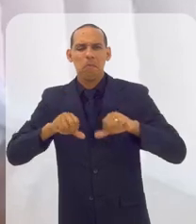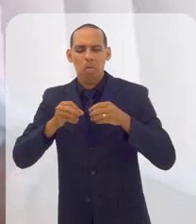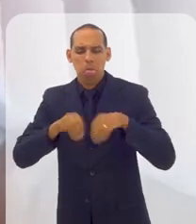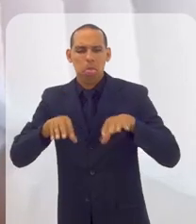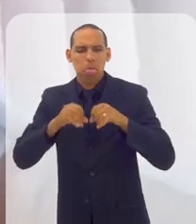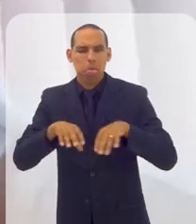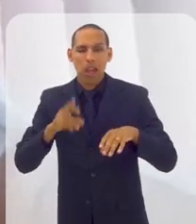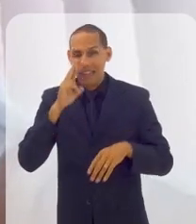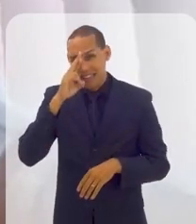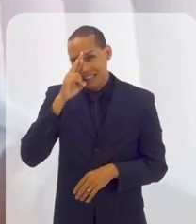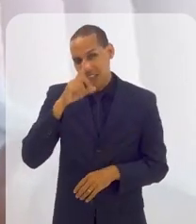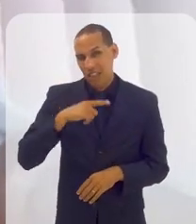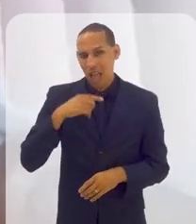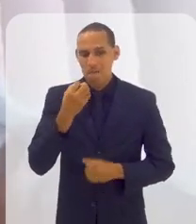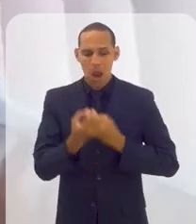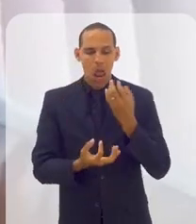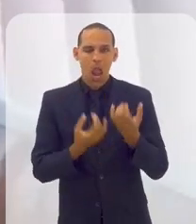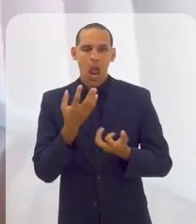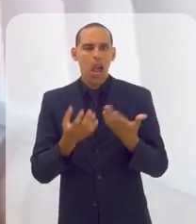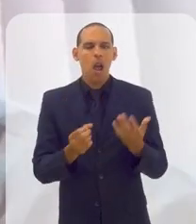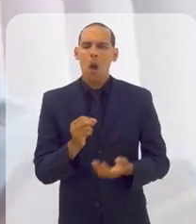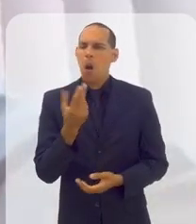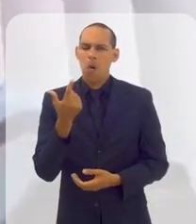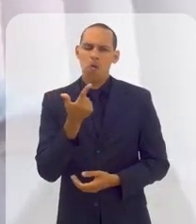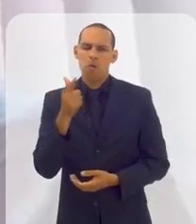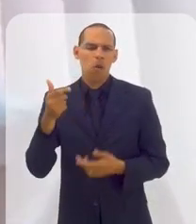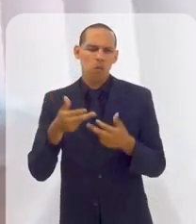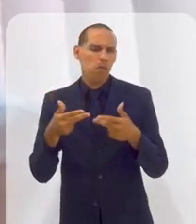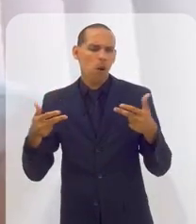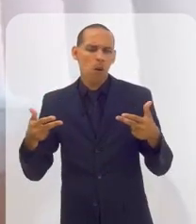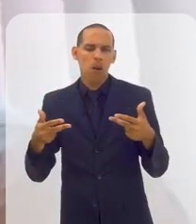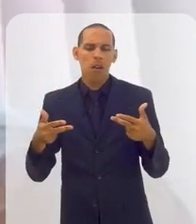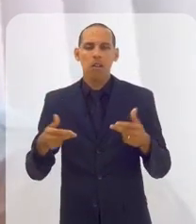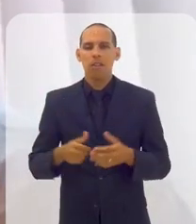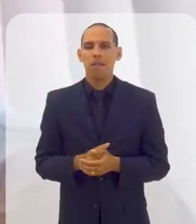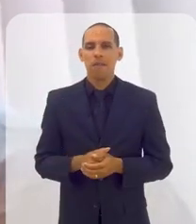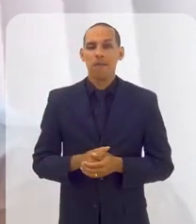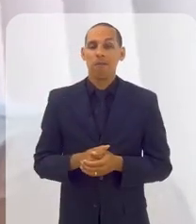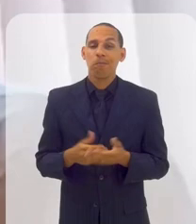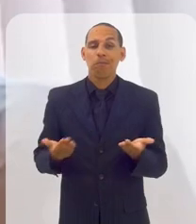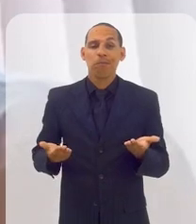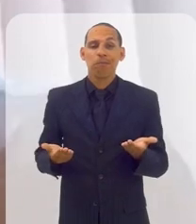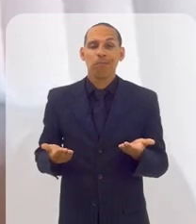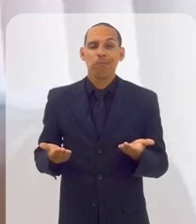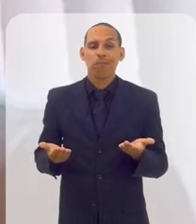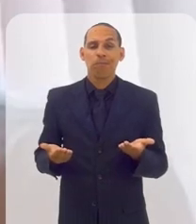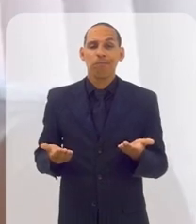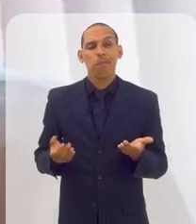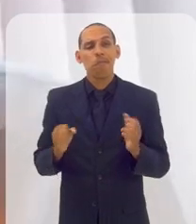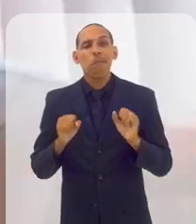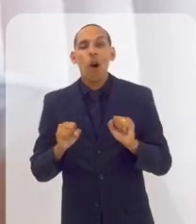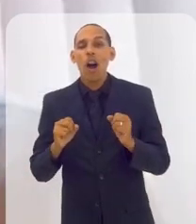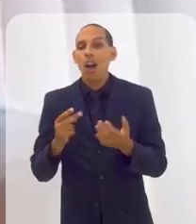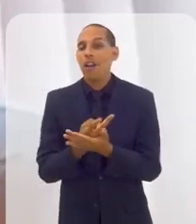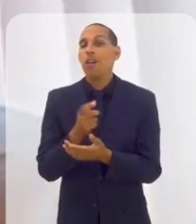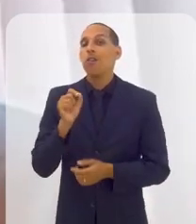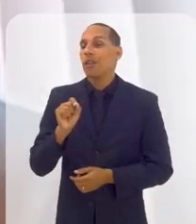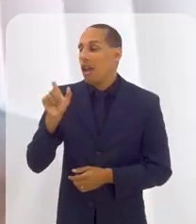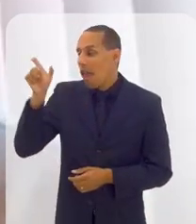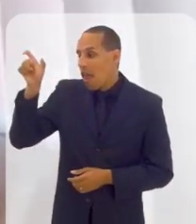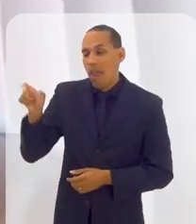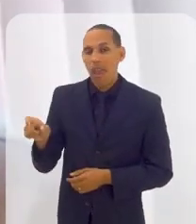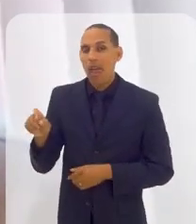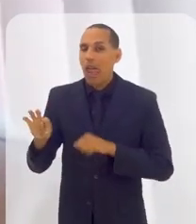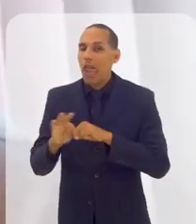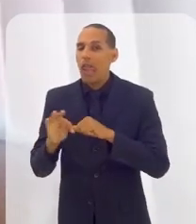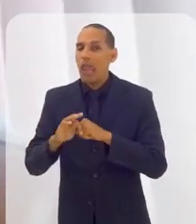já danificada, gerando risco de incêndio, ou outros espaços ali, e você supostamente